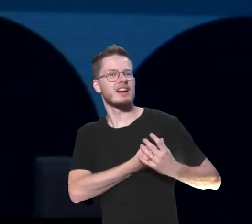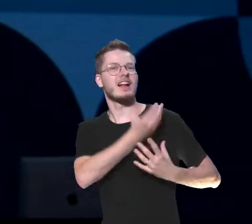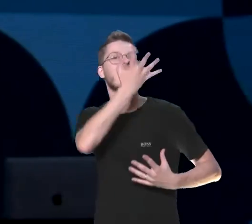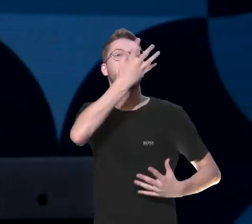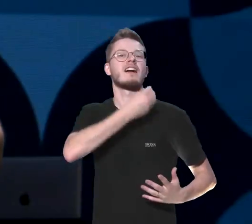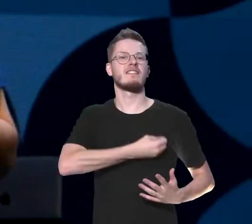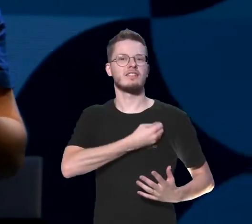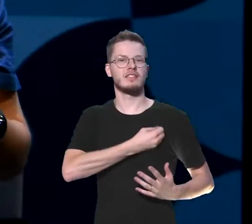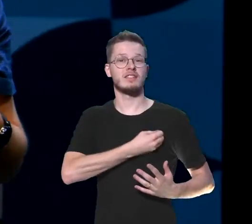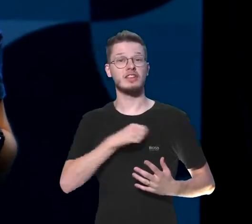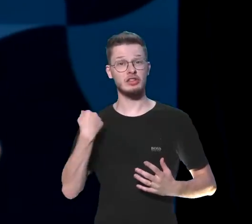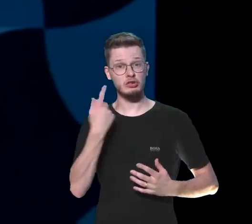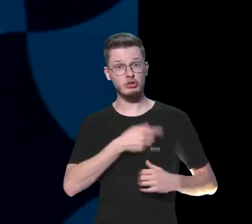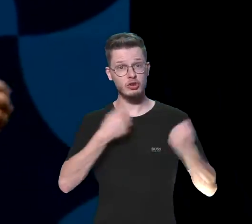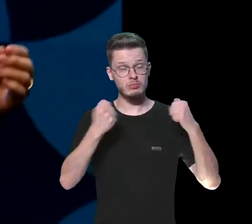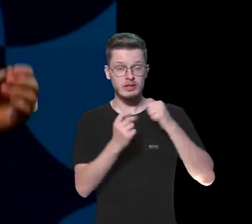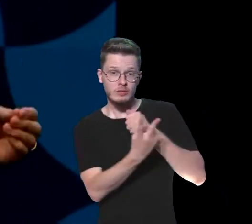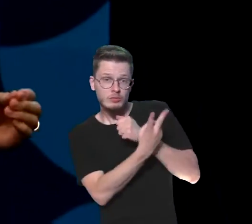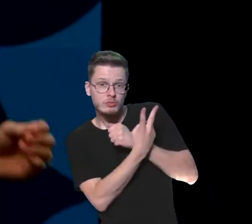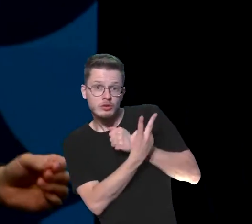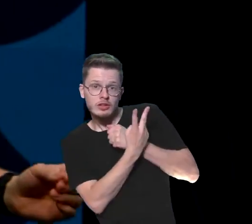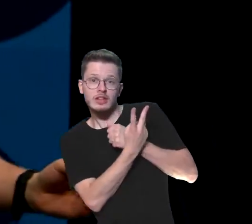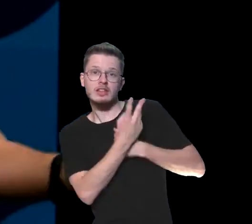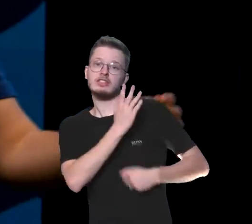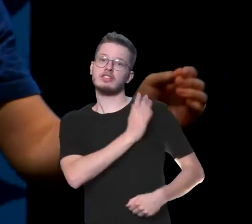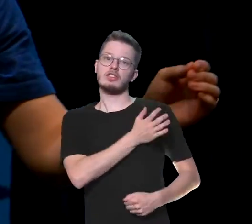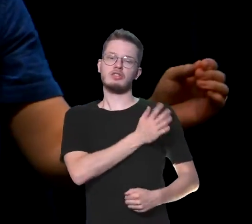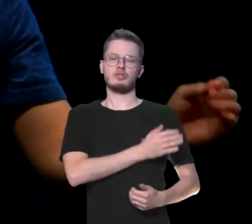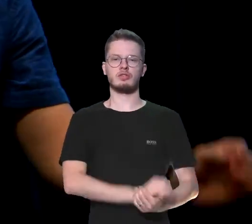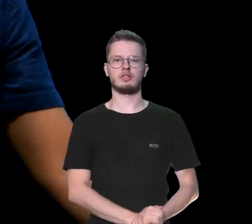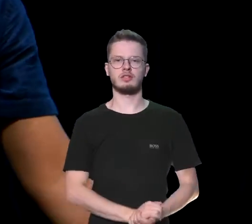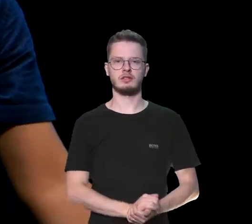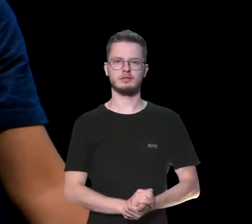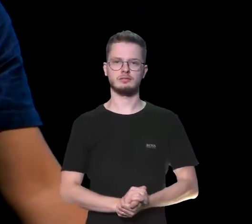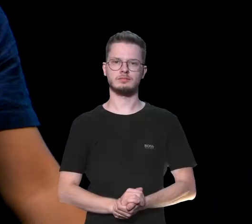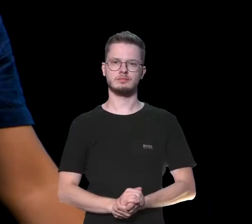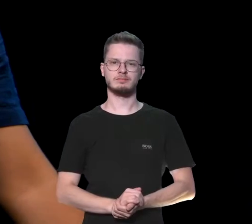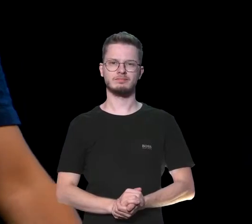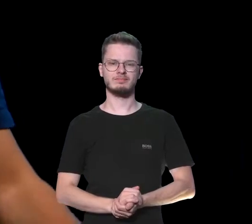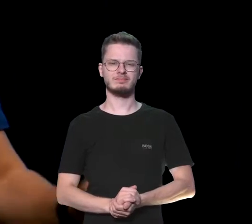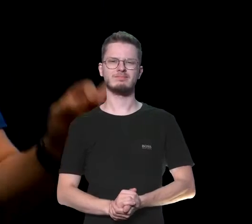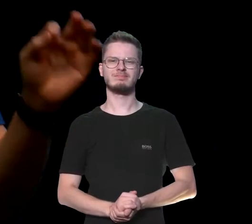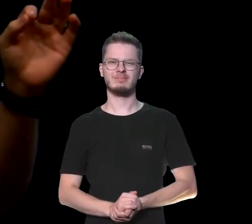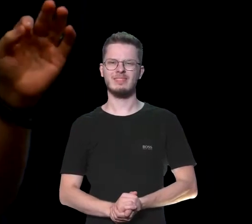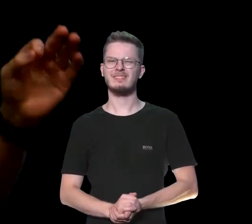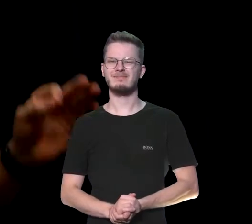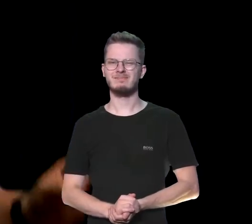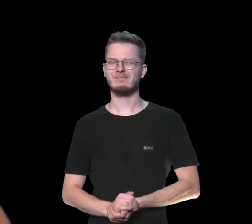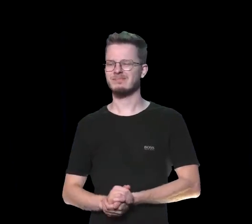que guardar o nosso coração. Muitas vezes na nossa vida espiritual, a gente para de ouvir a voz de